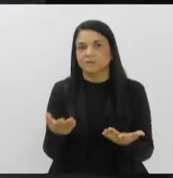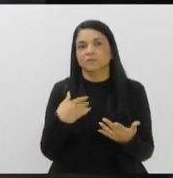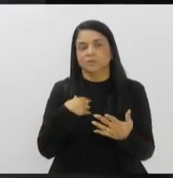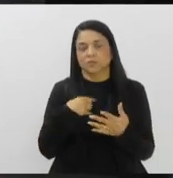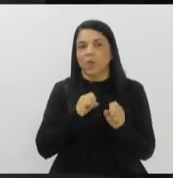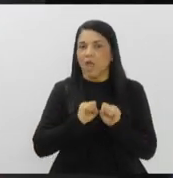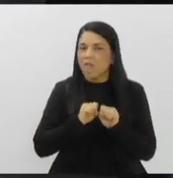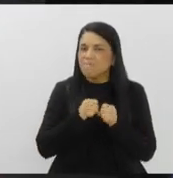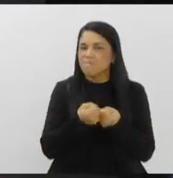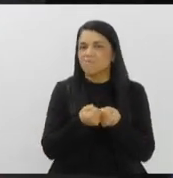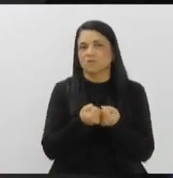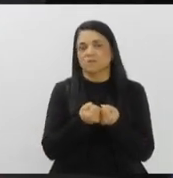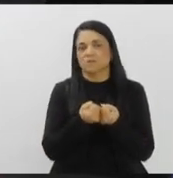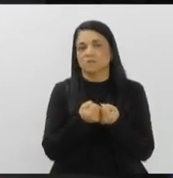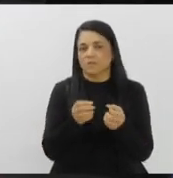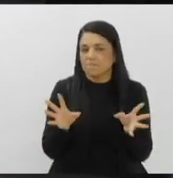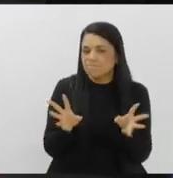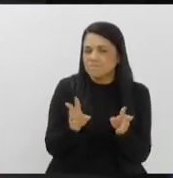fechamento, né?